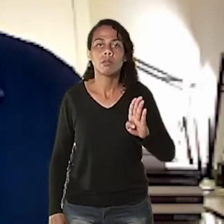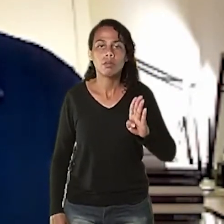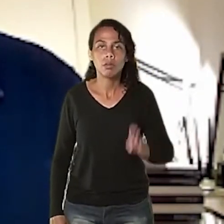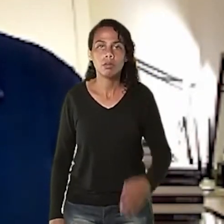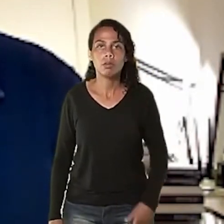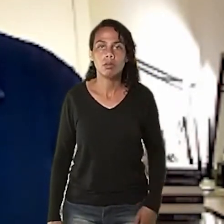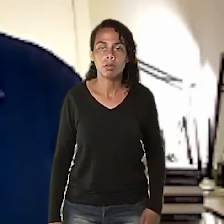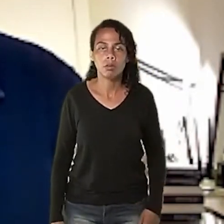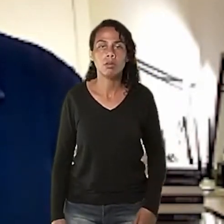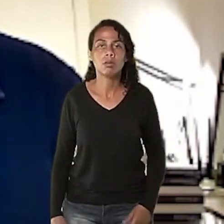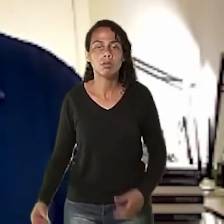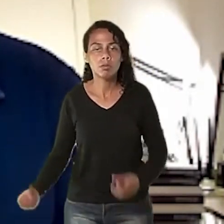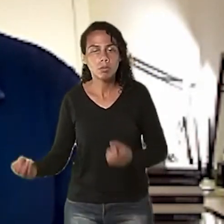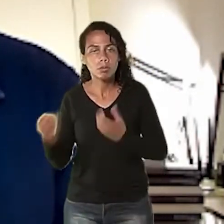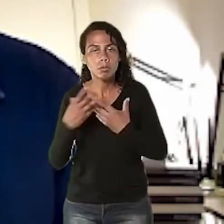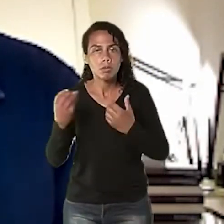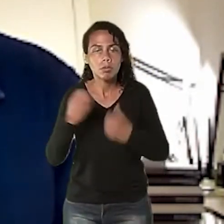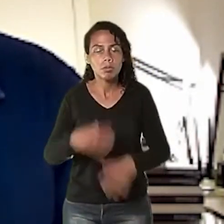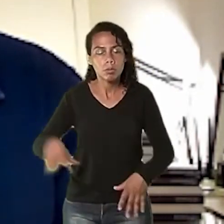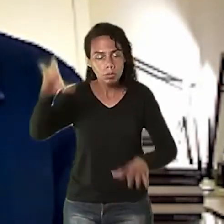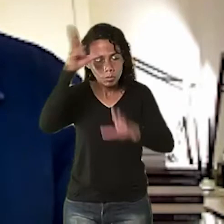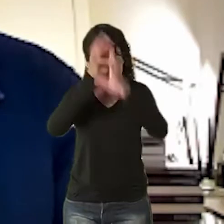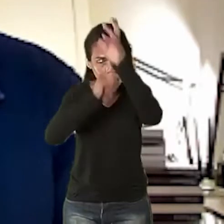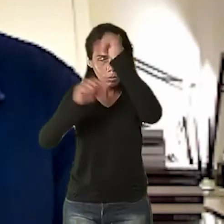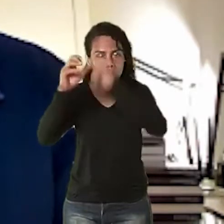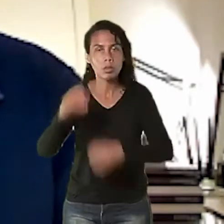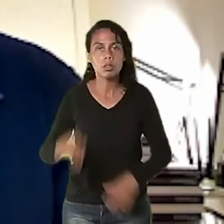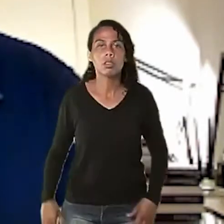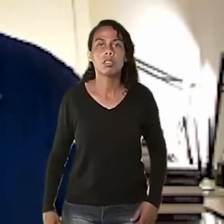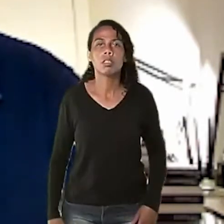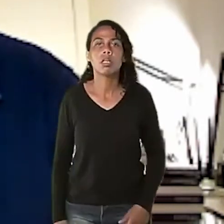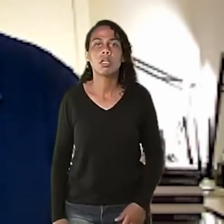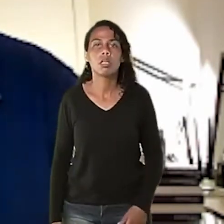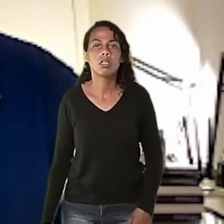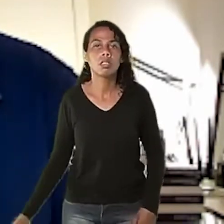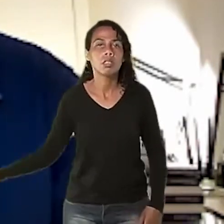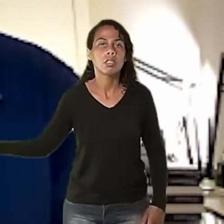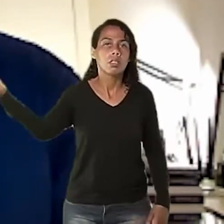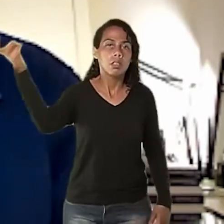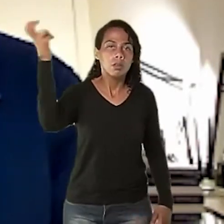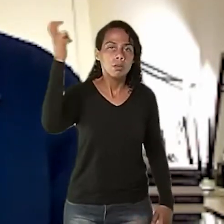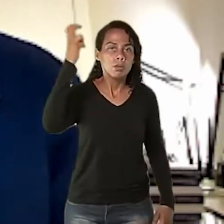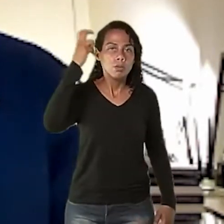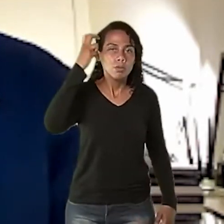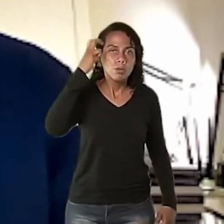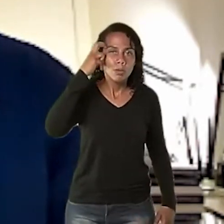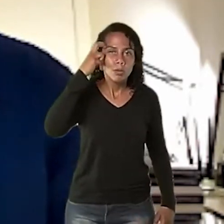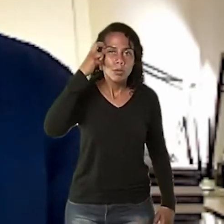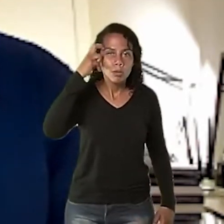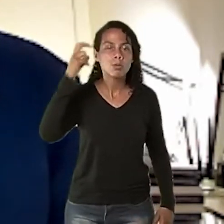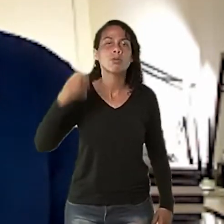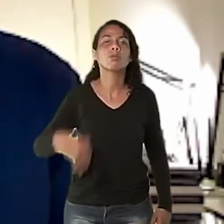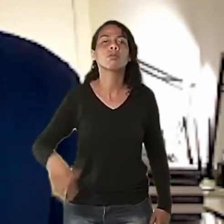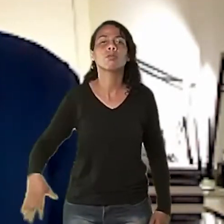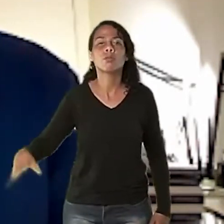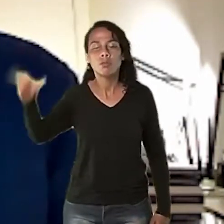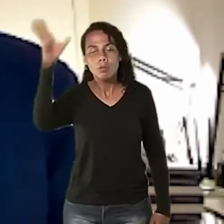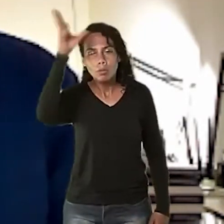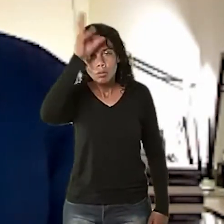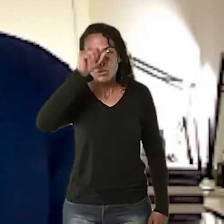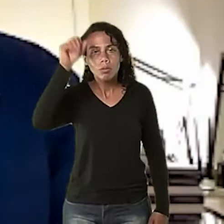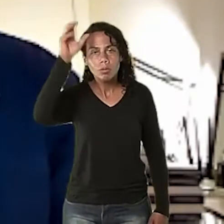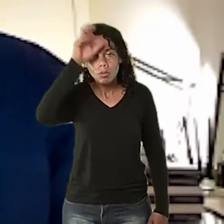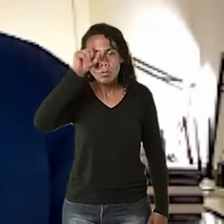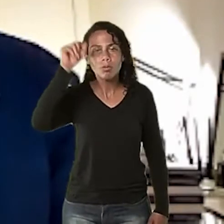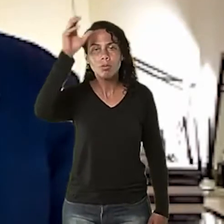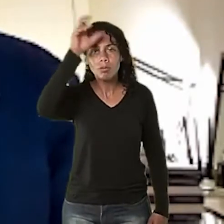tradição, e eu lembro que na época, e carregar inclusive de novas energias, de atualizar elas de alguma forma. E na época isso